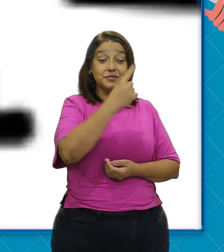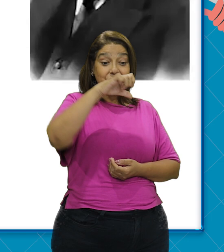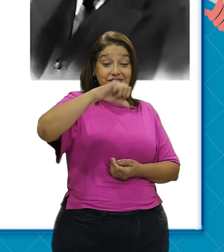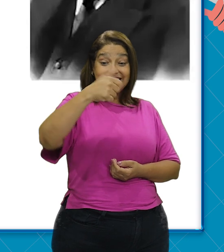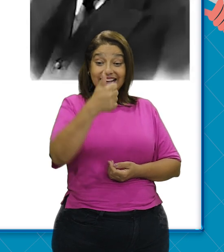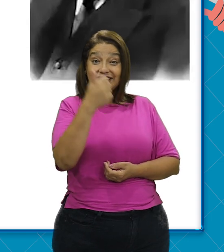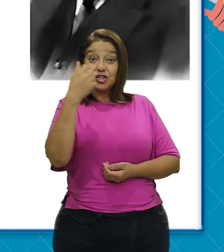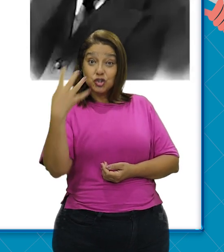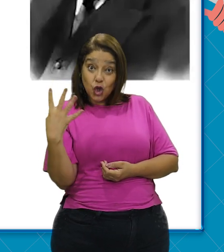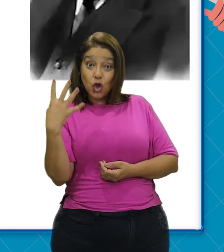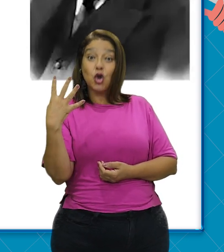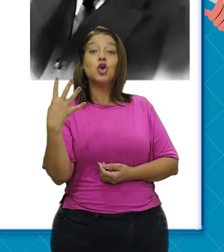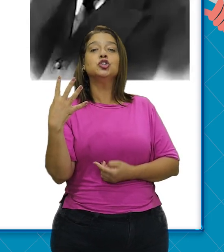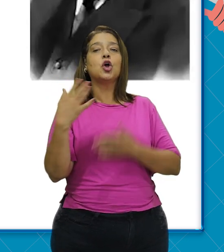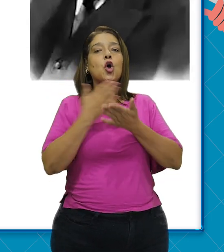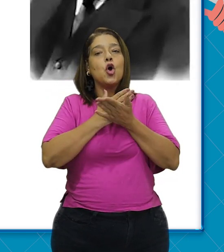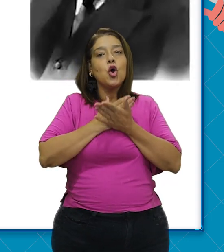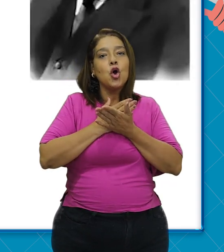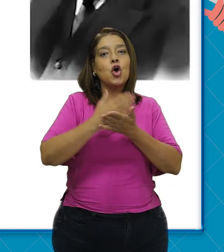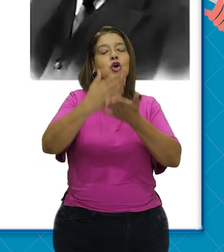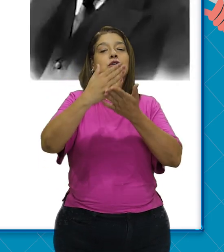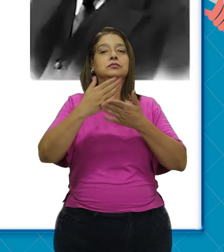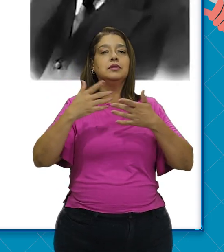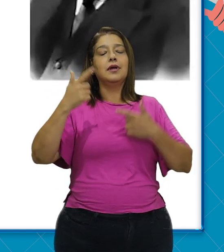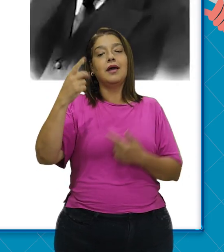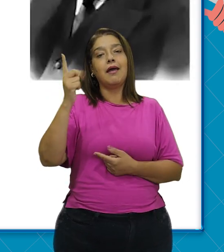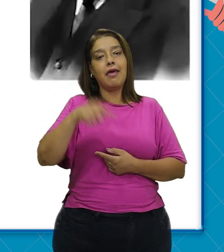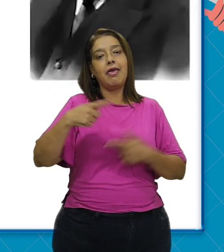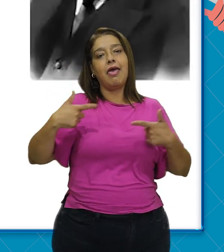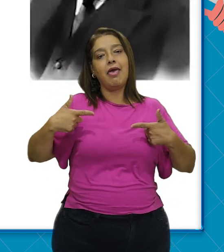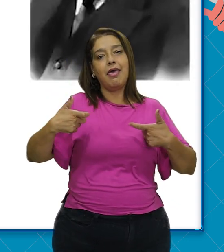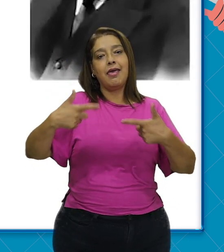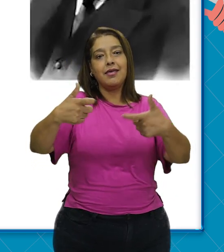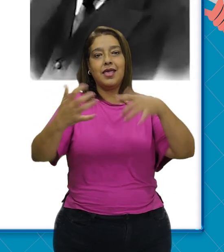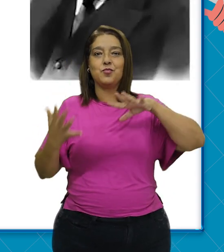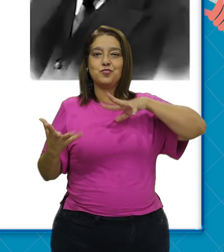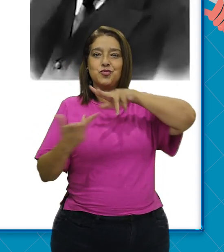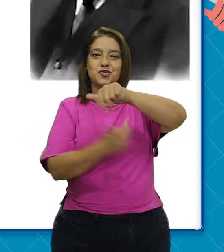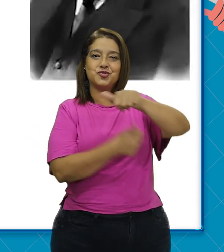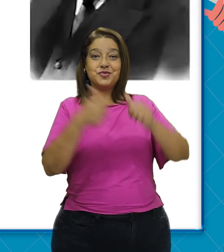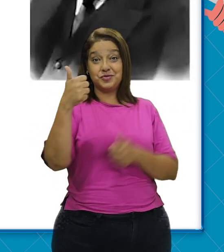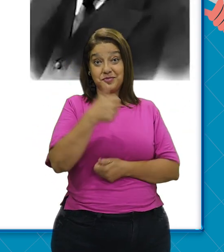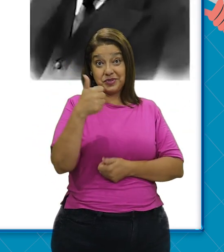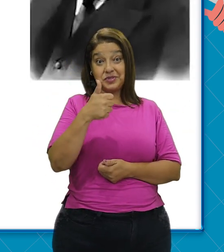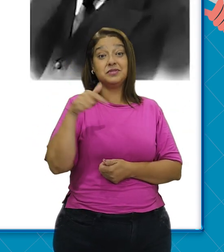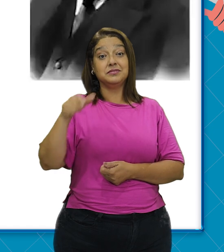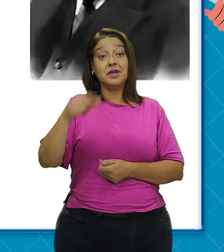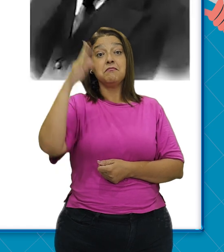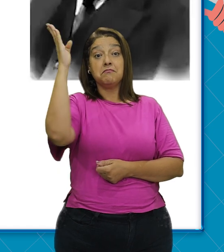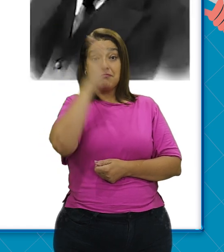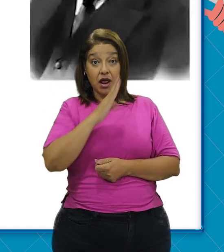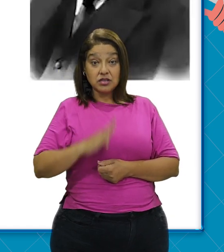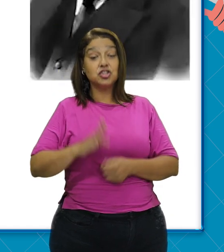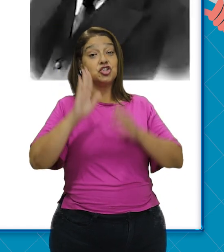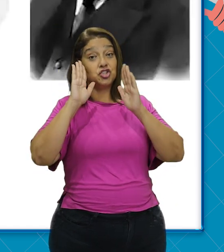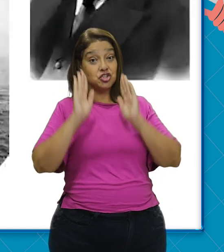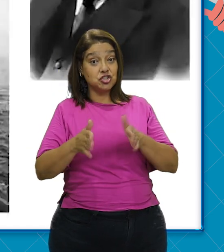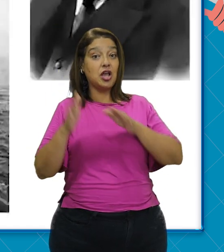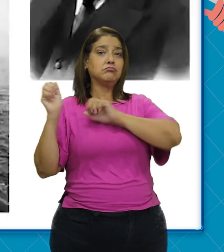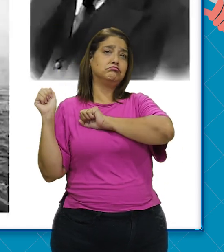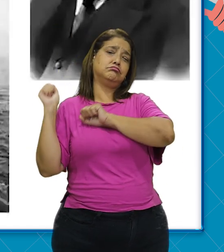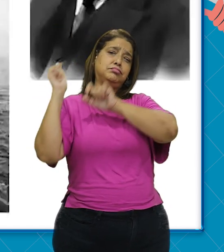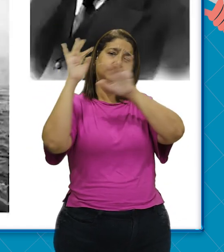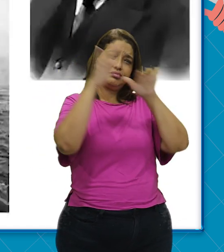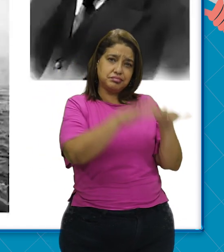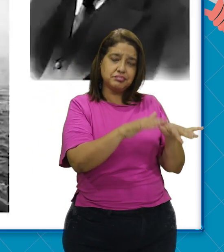1914, quando iniciou a Primeira Guerra Mundial. O Brasil estava neutro na guerra, até que os submarinos alemães decidiram bombardear 2